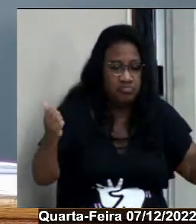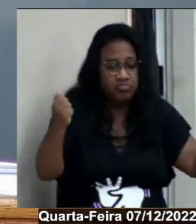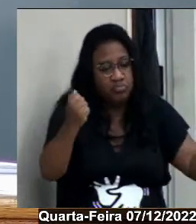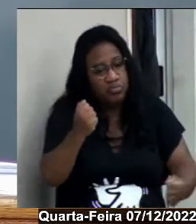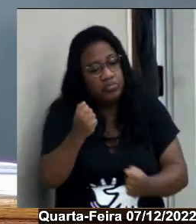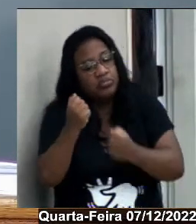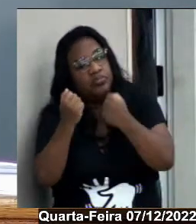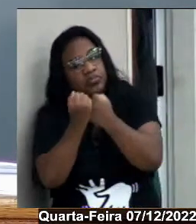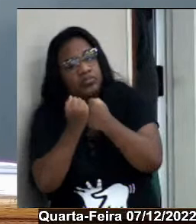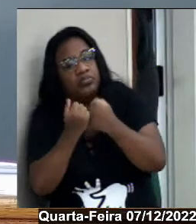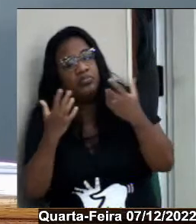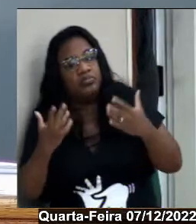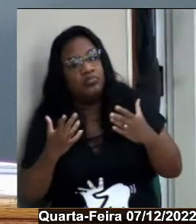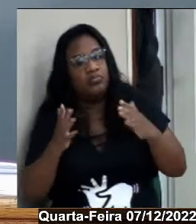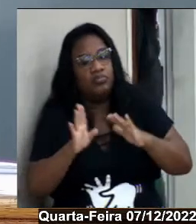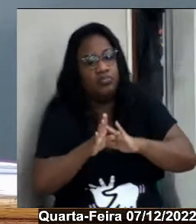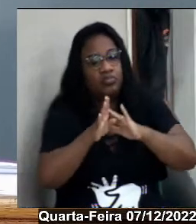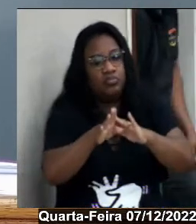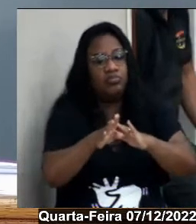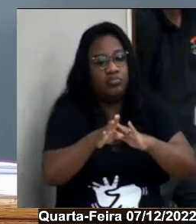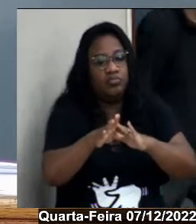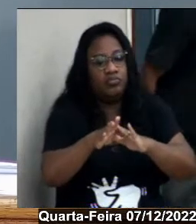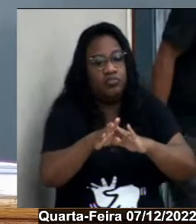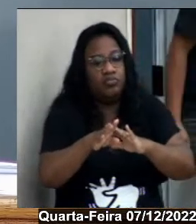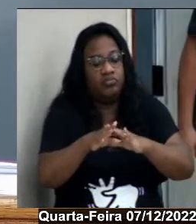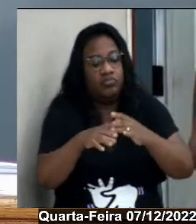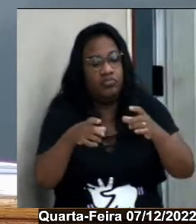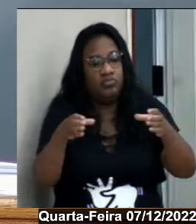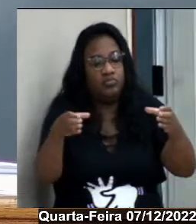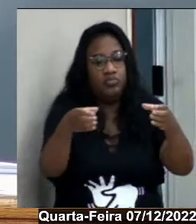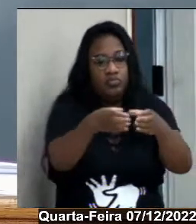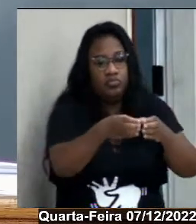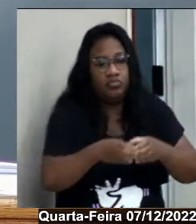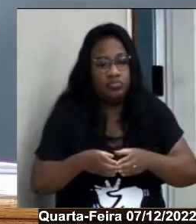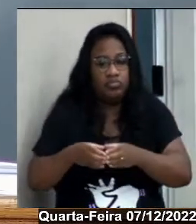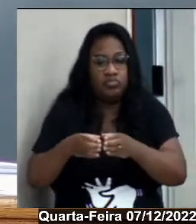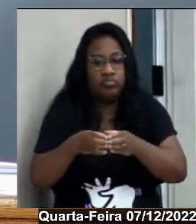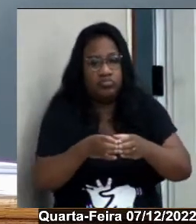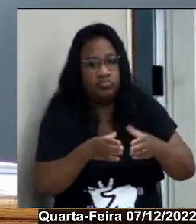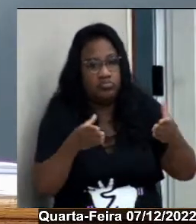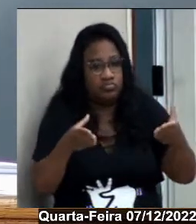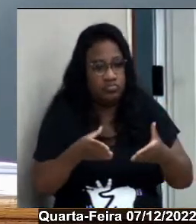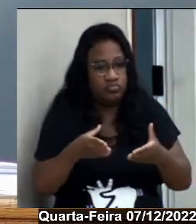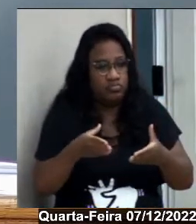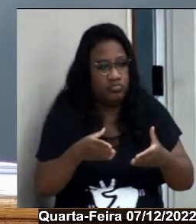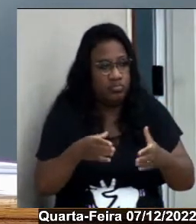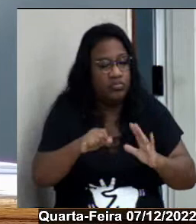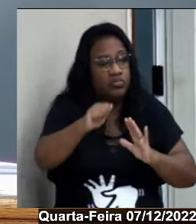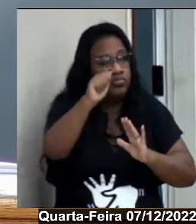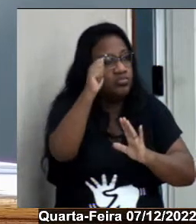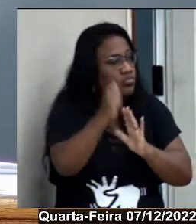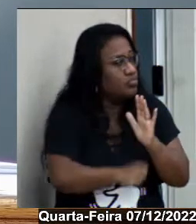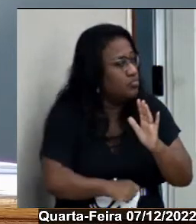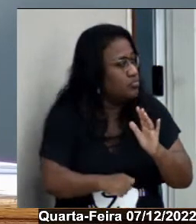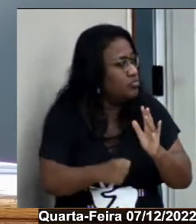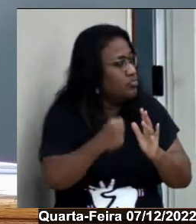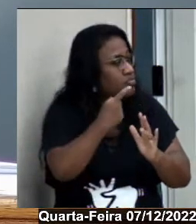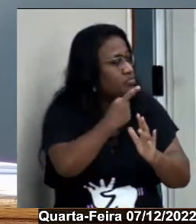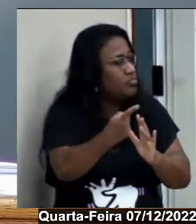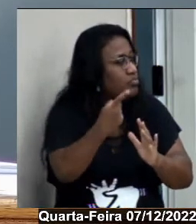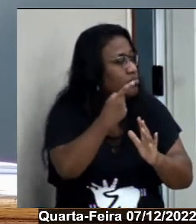profissionais que atuam em prestação das atividades de segurança pública, que trata do artigo